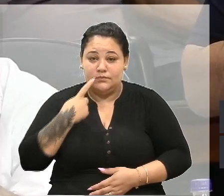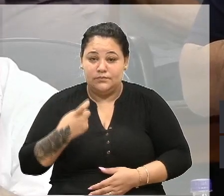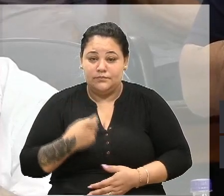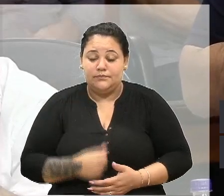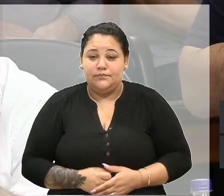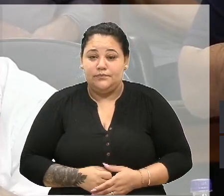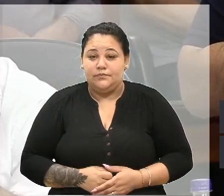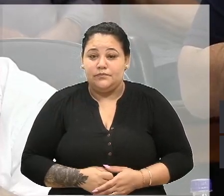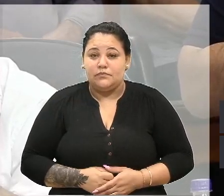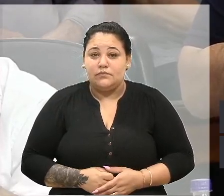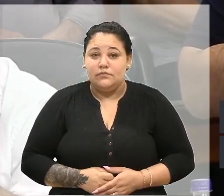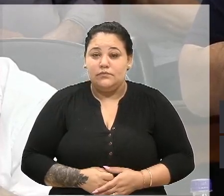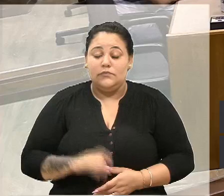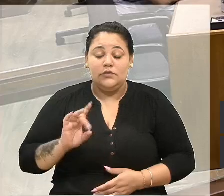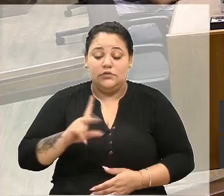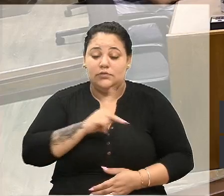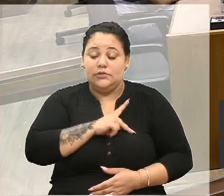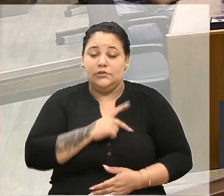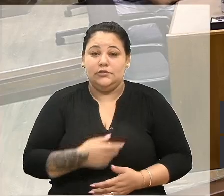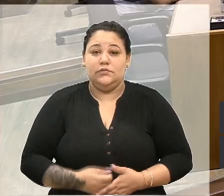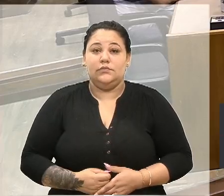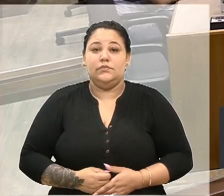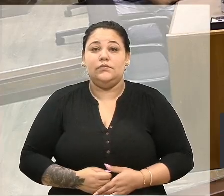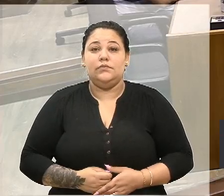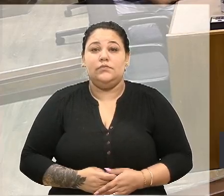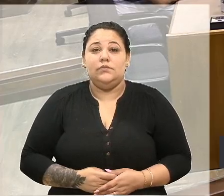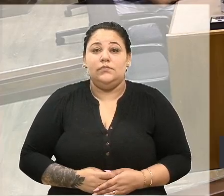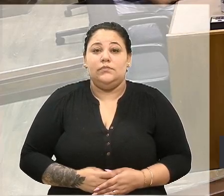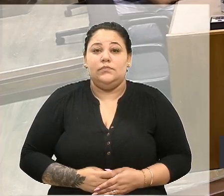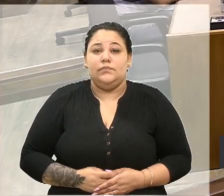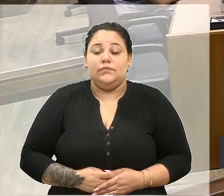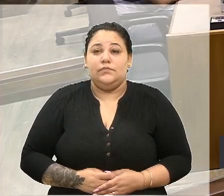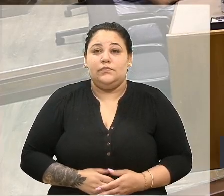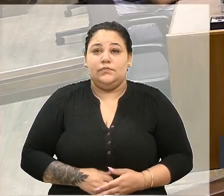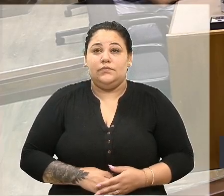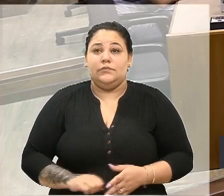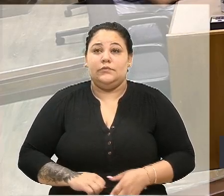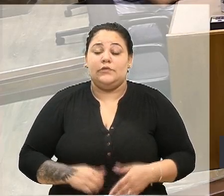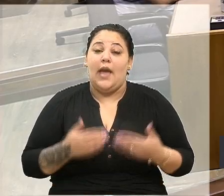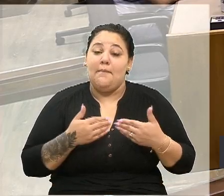Frigeri. Era isso, presidente. Em reabertura de primeira discussão,